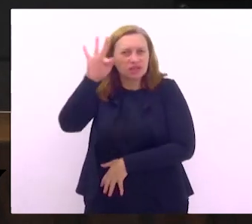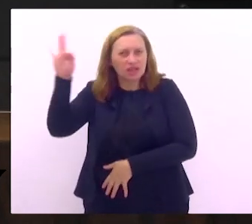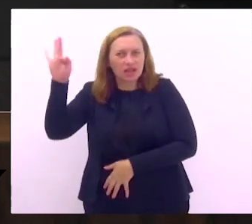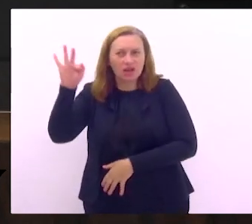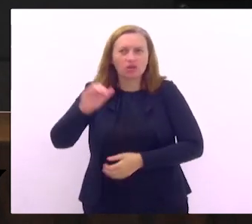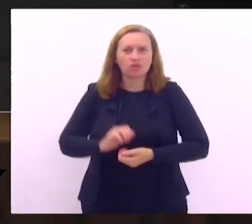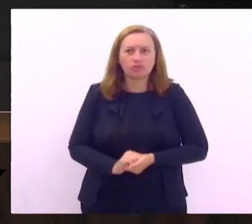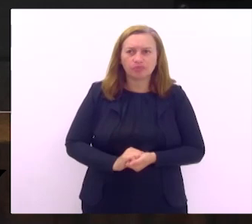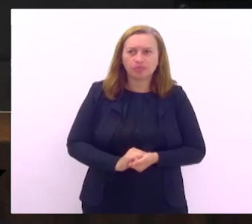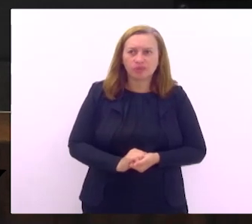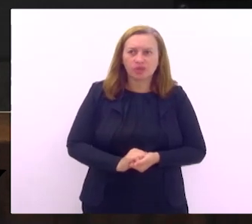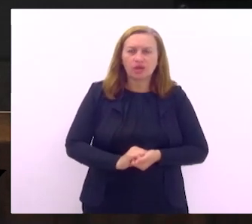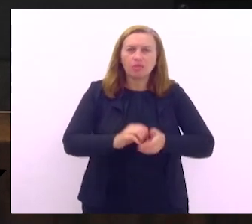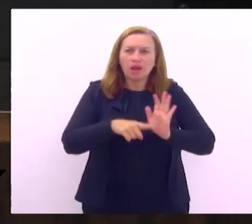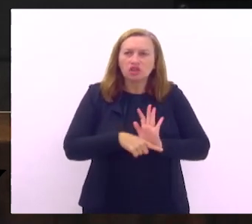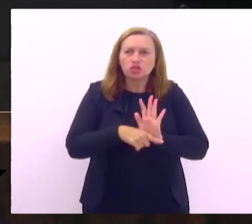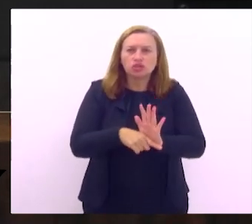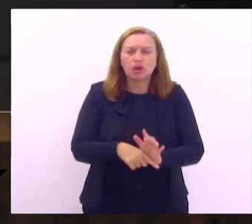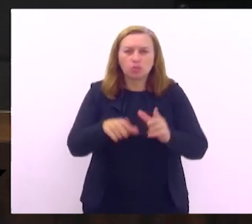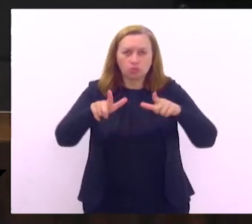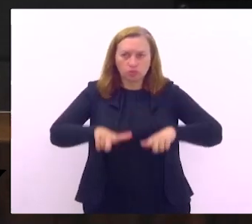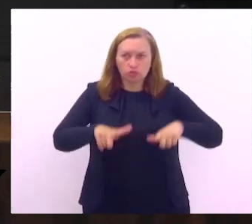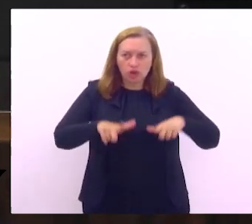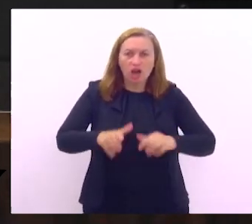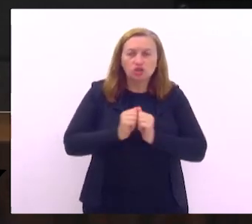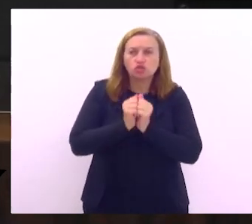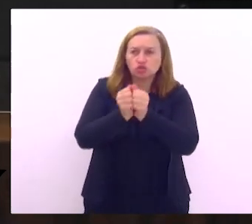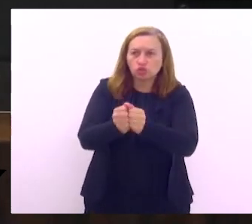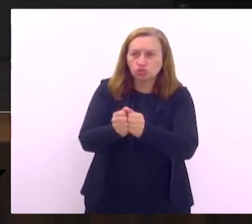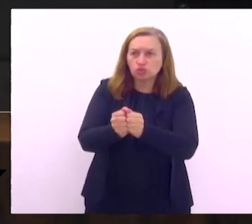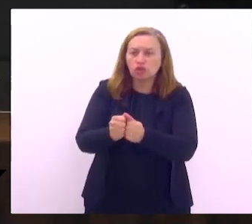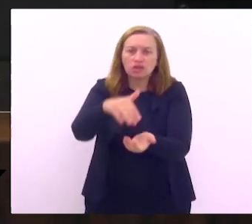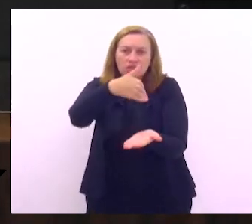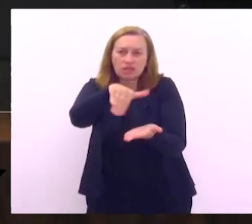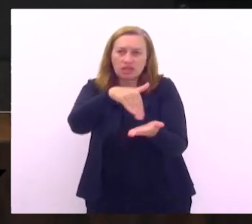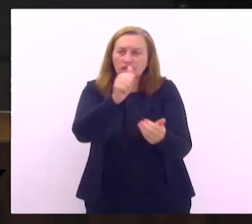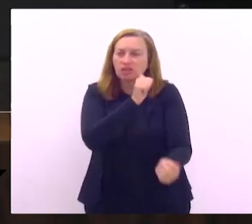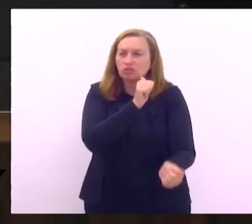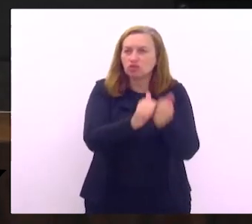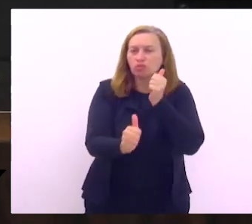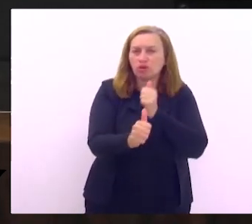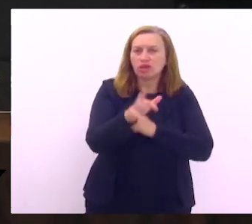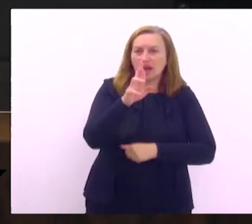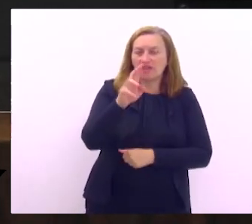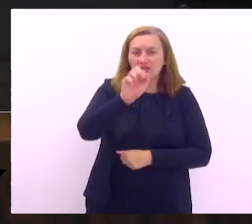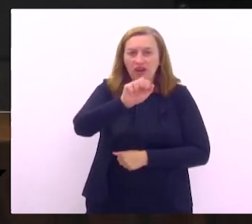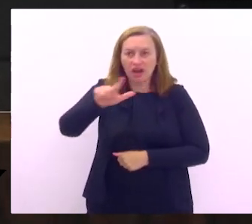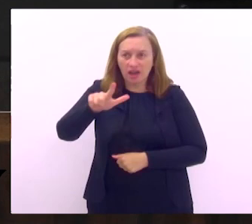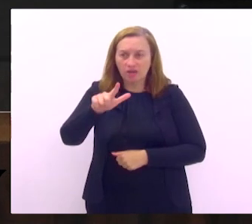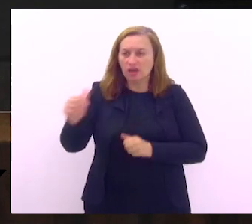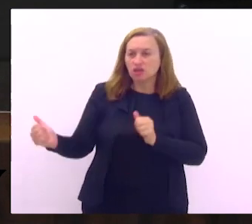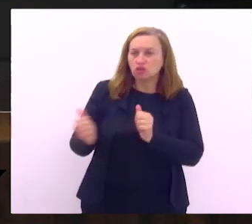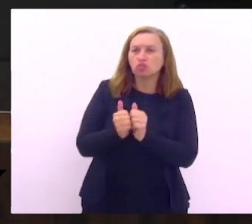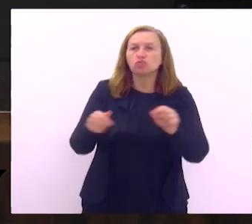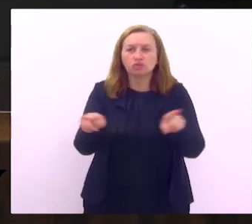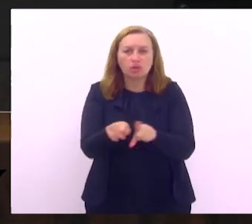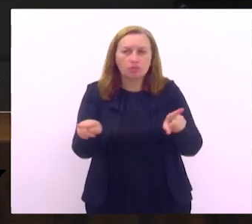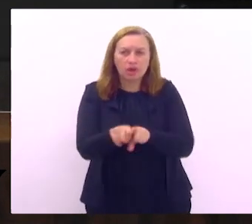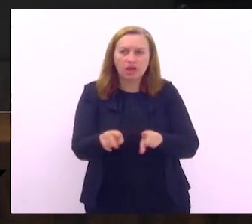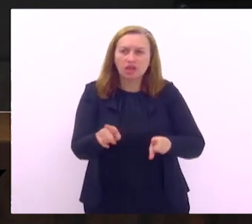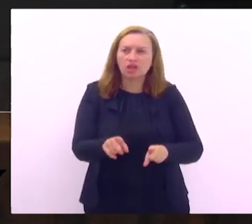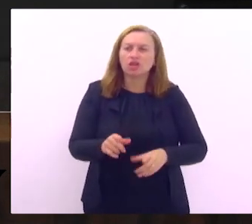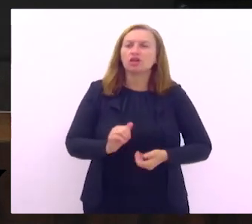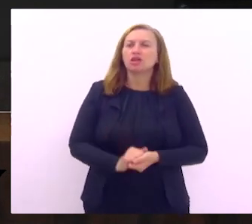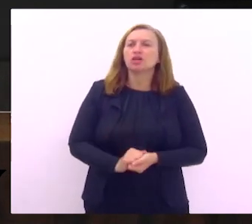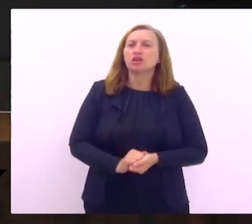essa reestruturação do Célio de Barros, juntamente com o secretário de esporte, aqui o Rafael Pisciani vai estar junto também, algum aqui